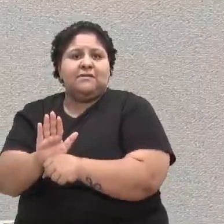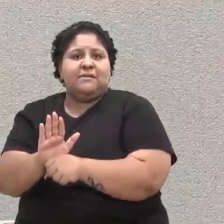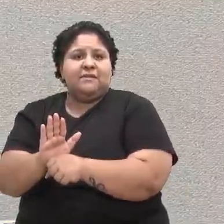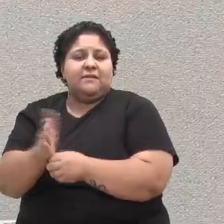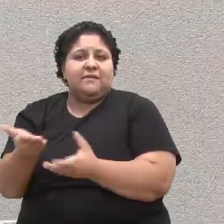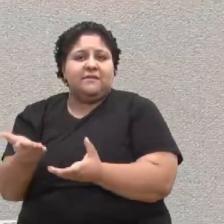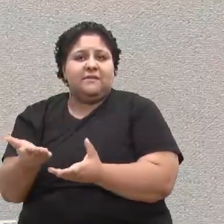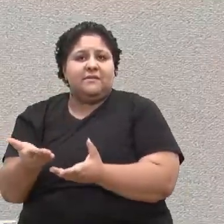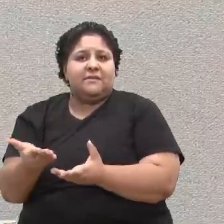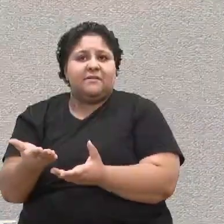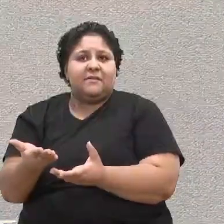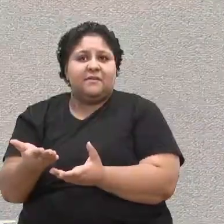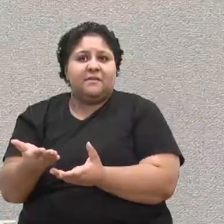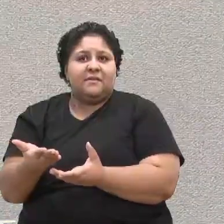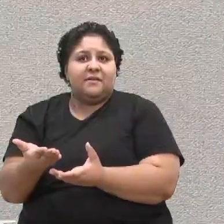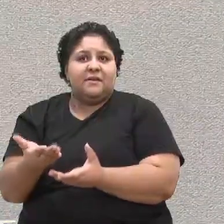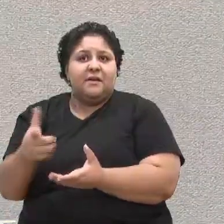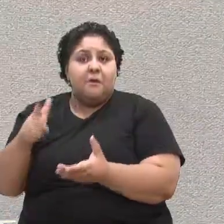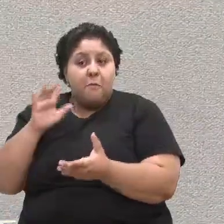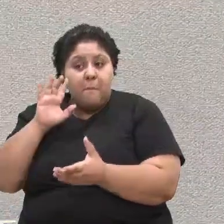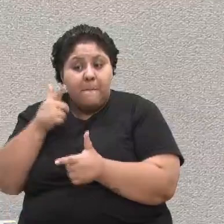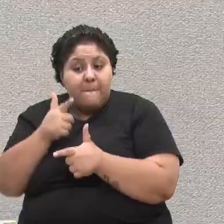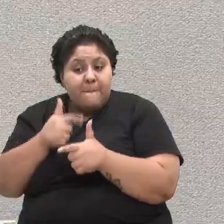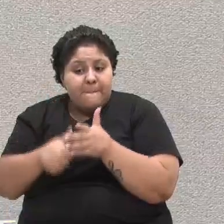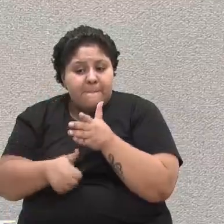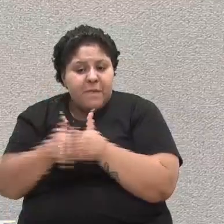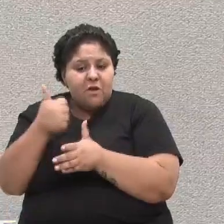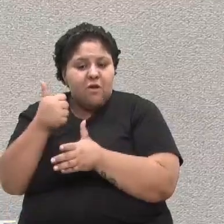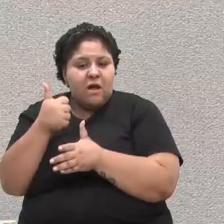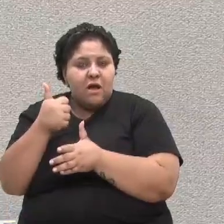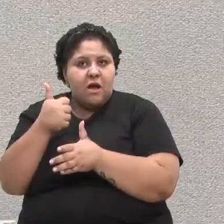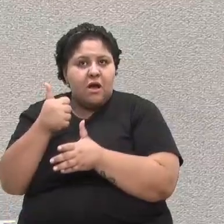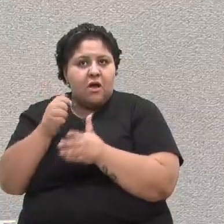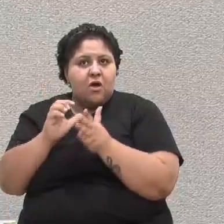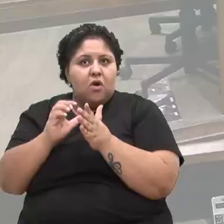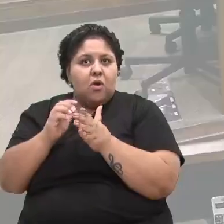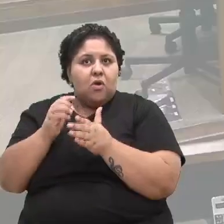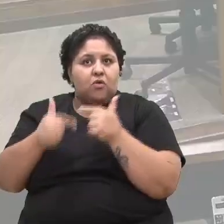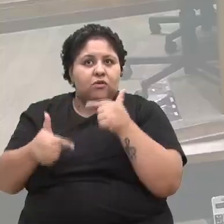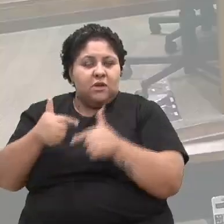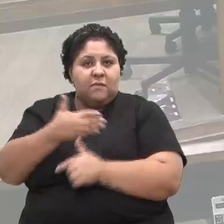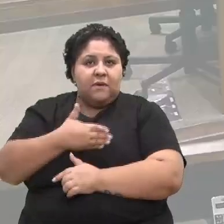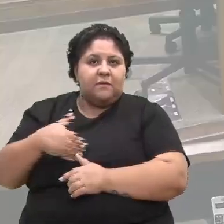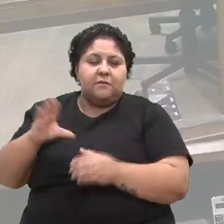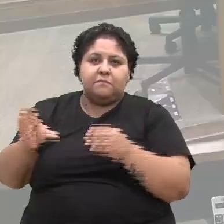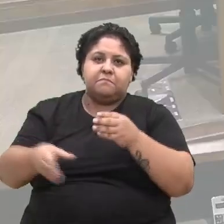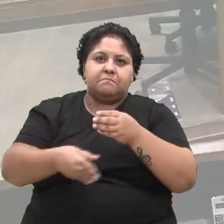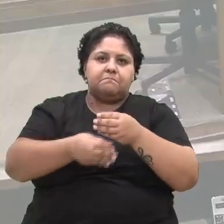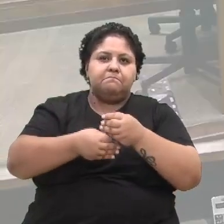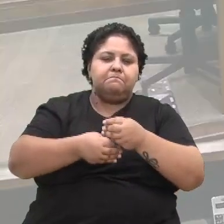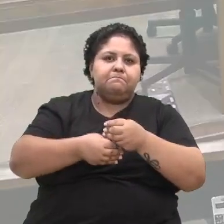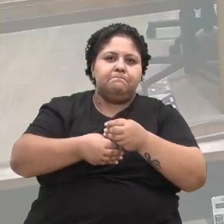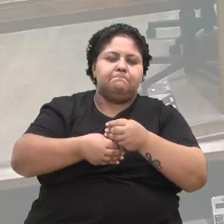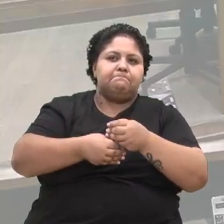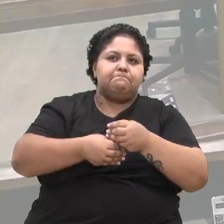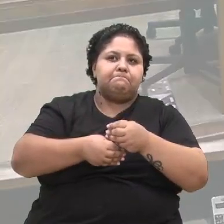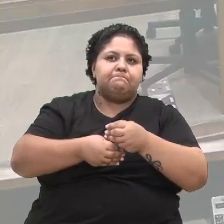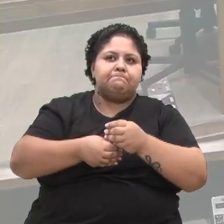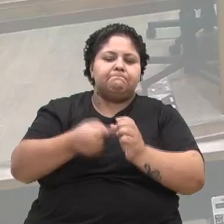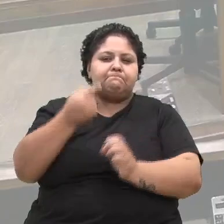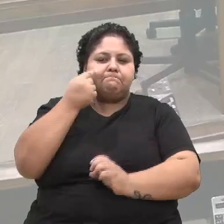querem trazer o problema e querem colaborar para a melhoria do serviço público. Sua parte, vereador Lucas. Olha, vereador Alberto